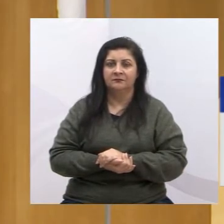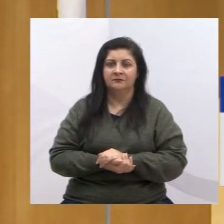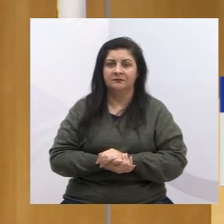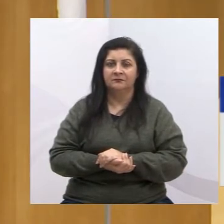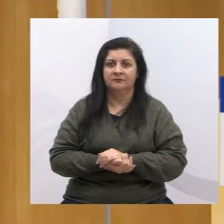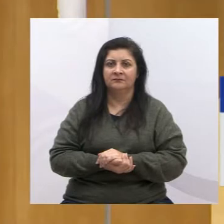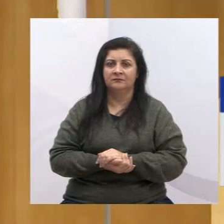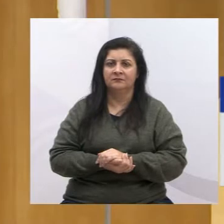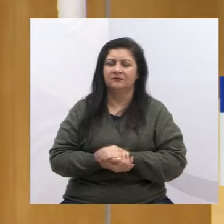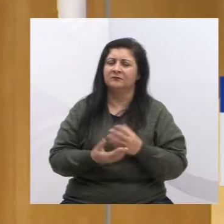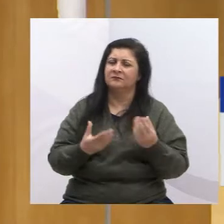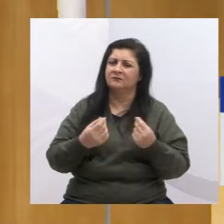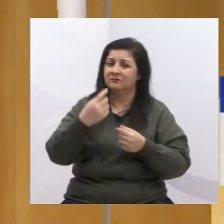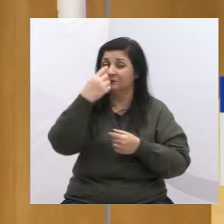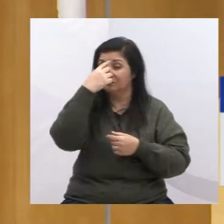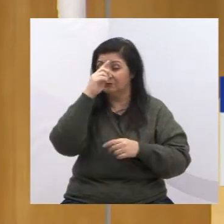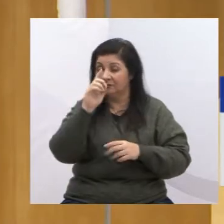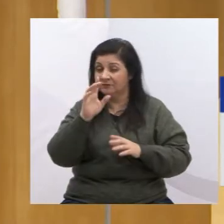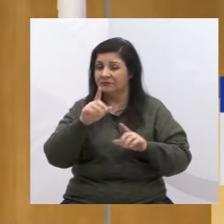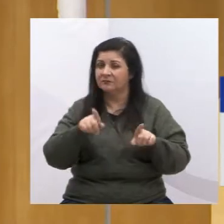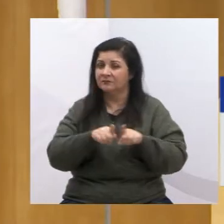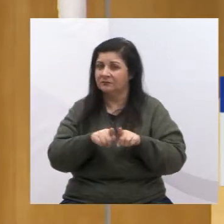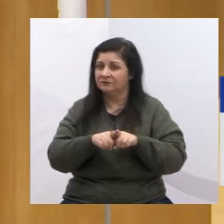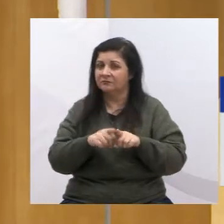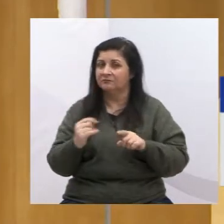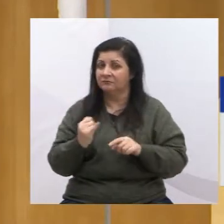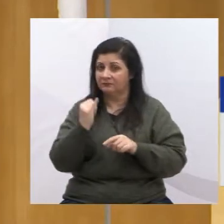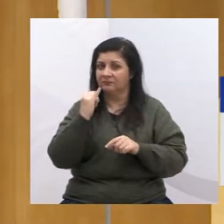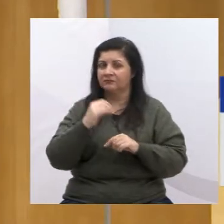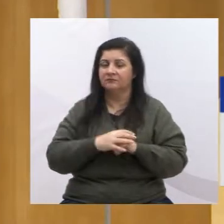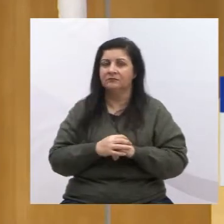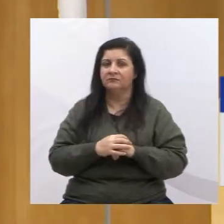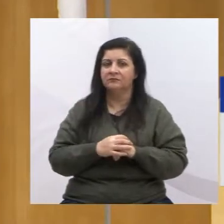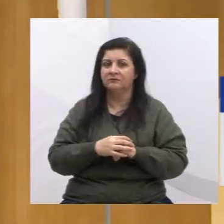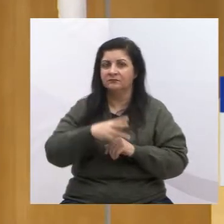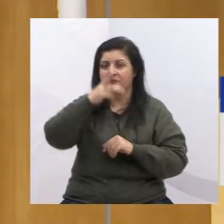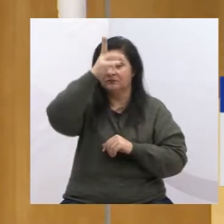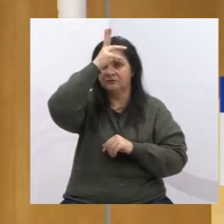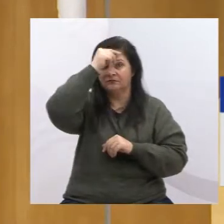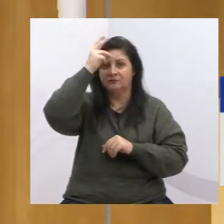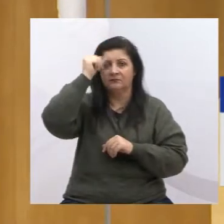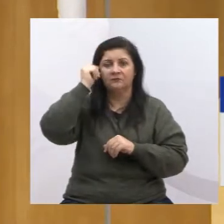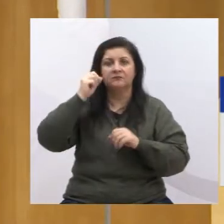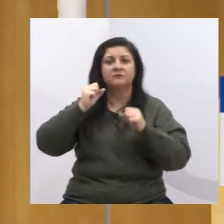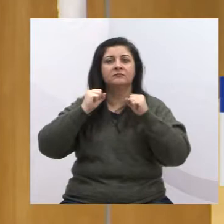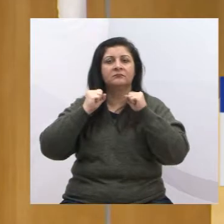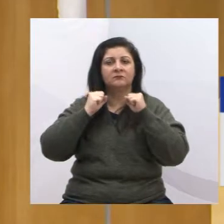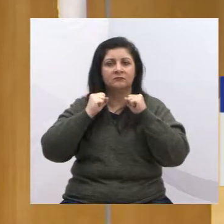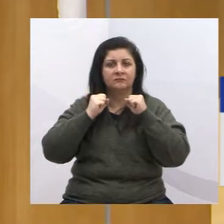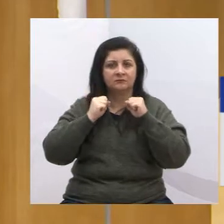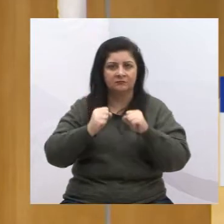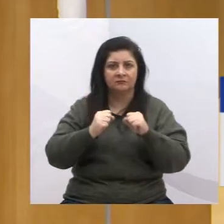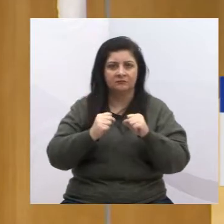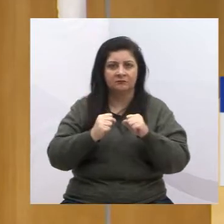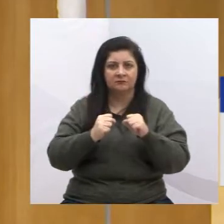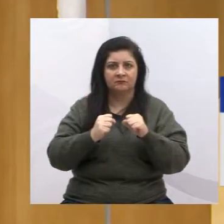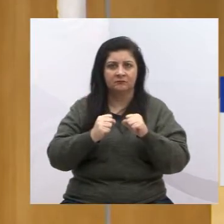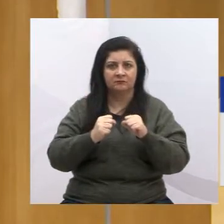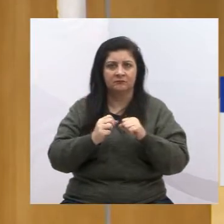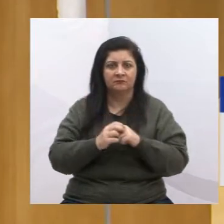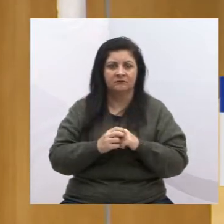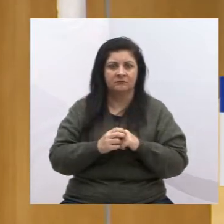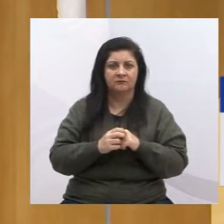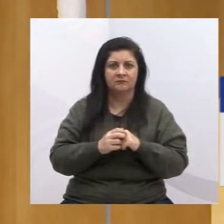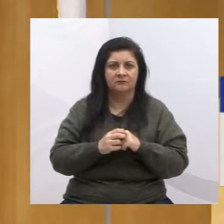Muitas das dúvidas, nós vamos mexer numa coisa importante também. A prefeitura ela já vai poder passar mais ainda